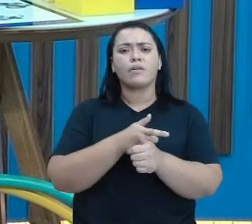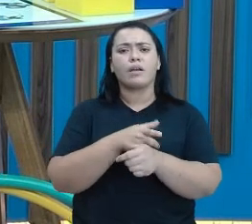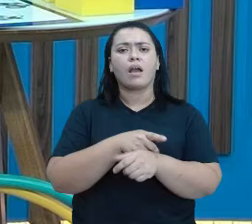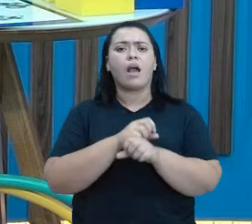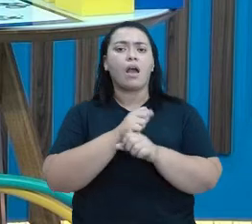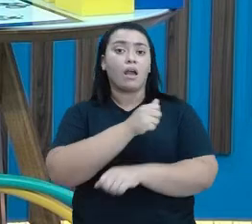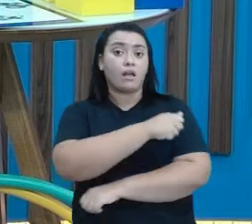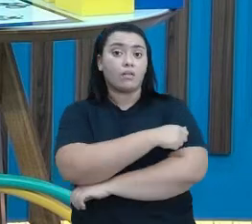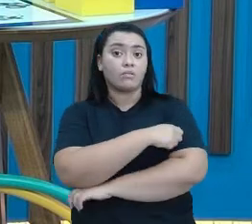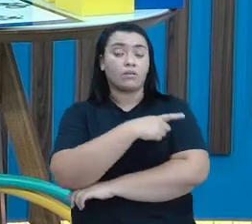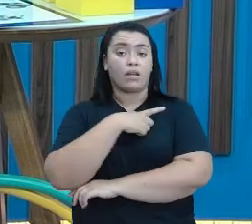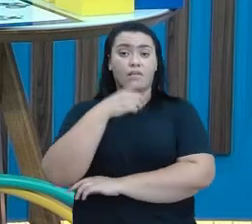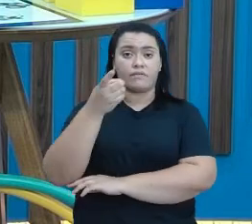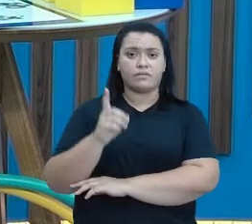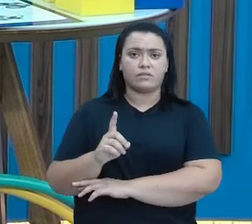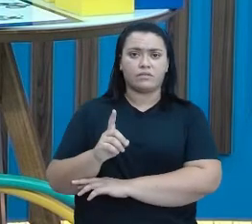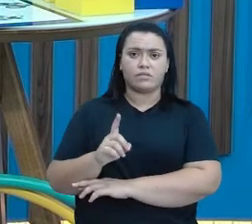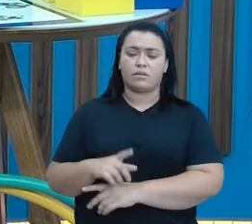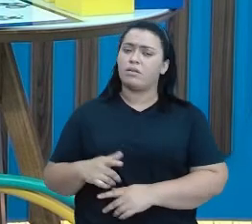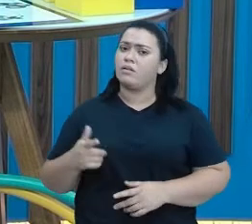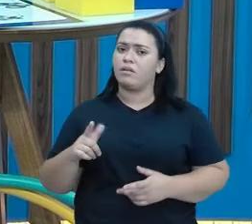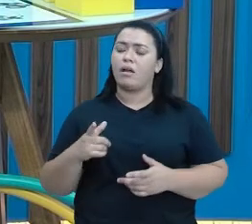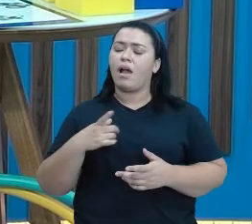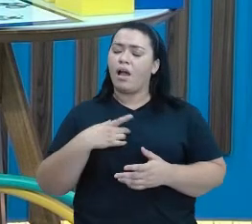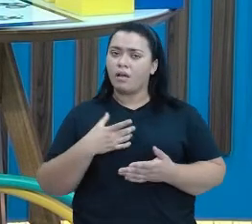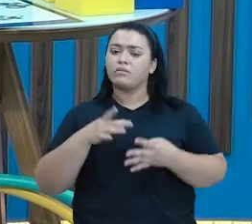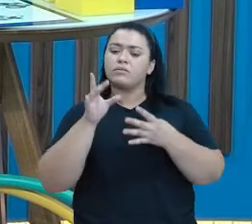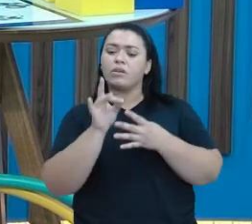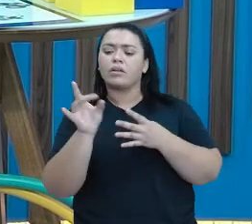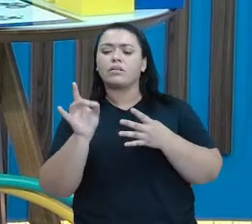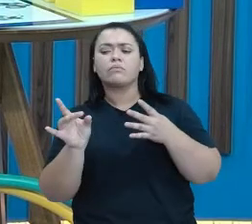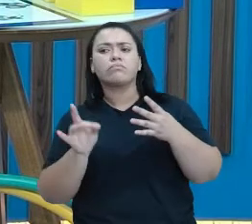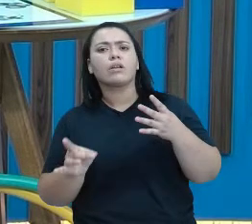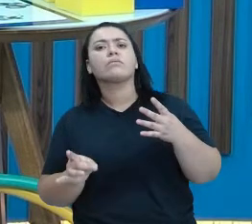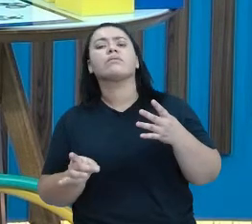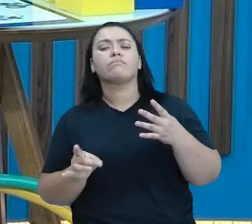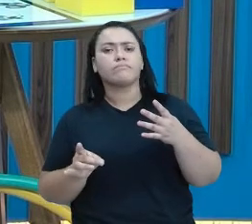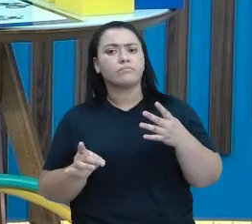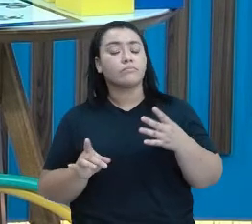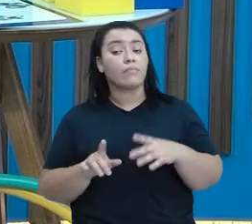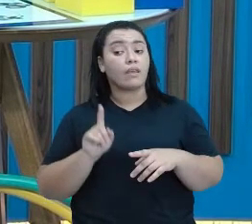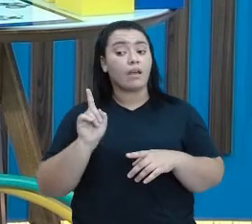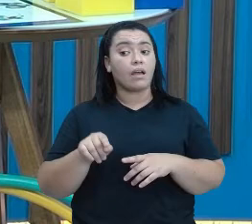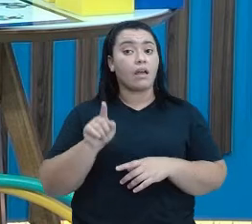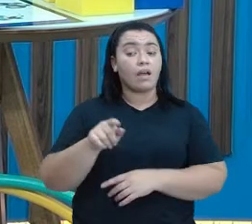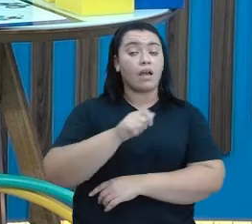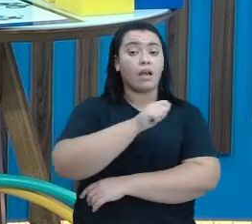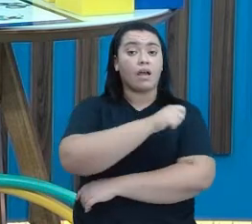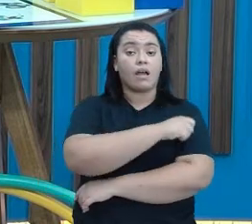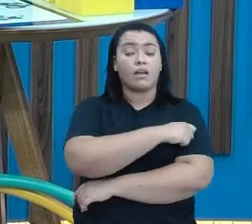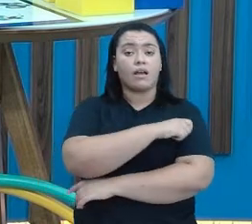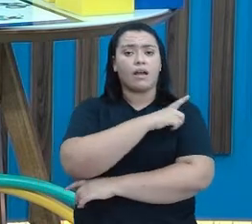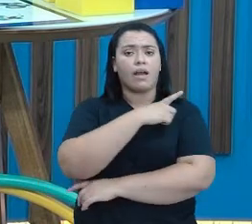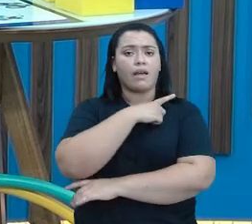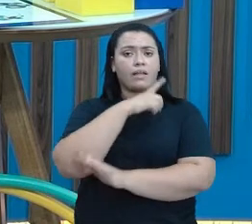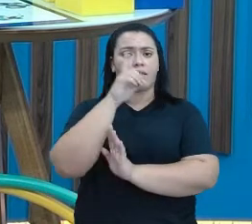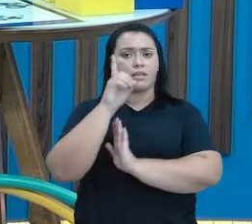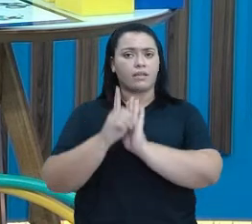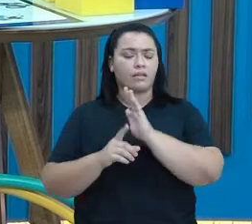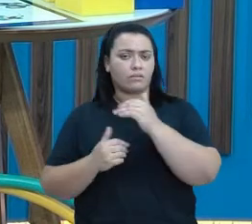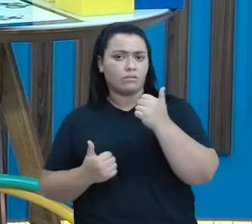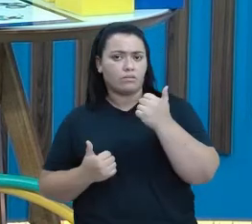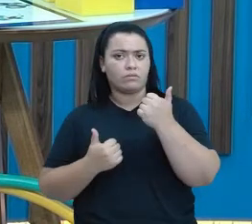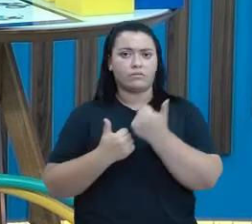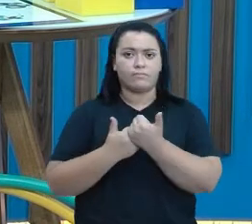deficiência. Não são todos. Existe um critério para que esse estudante tenha direito a esse apoio, a